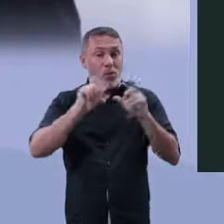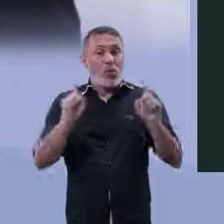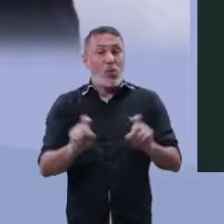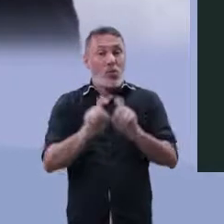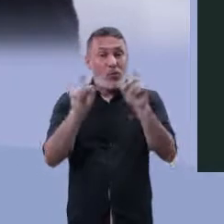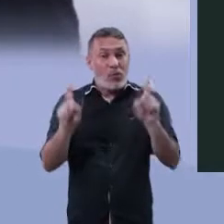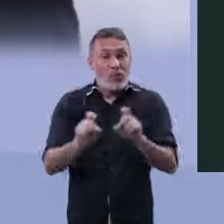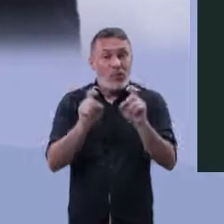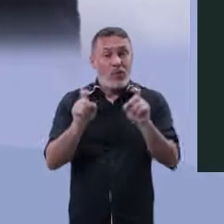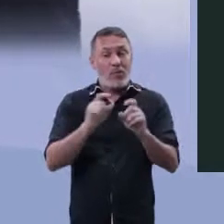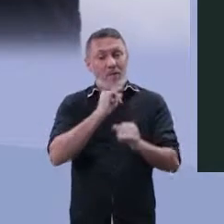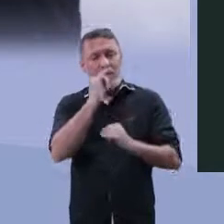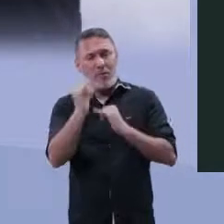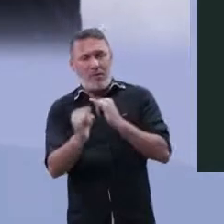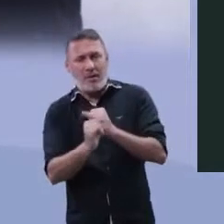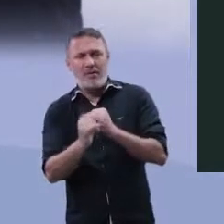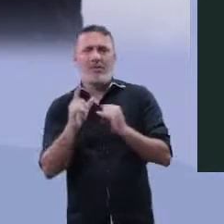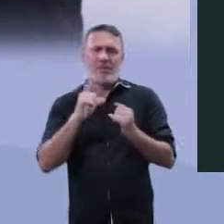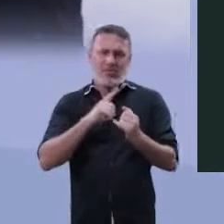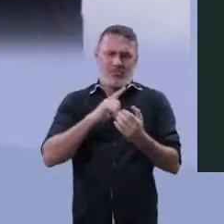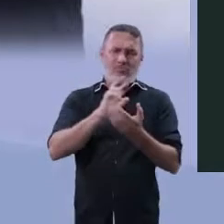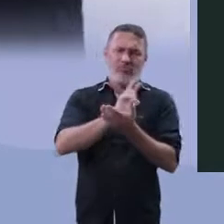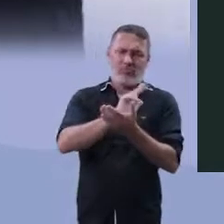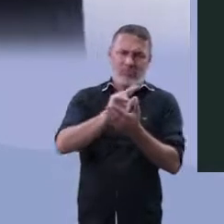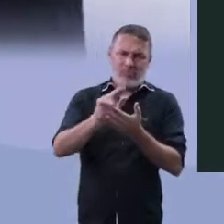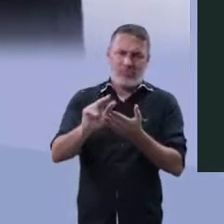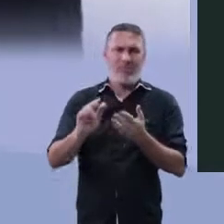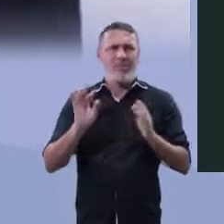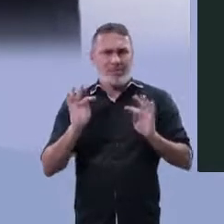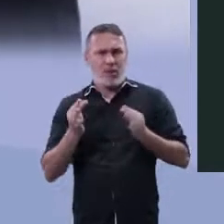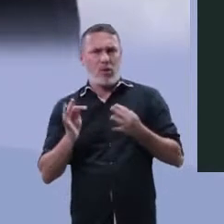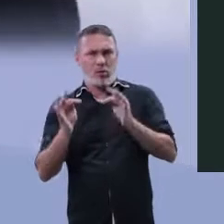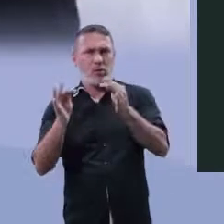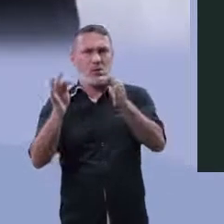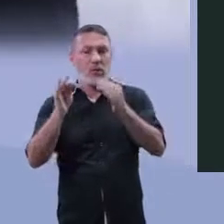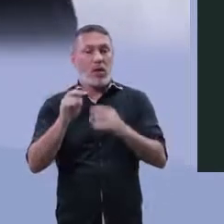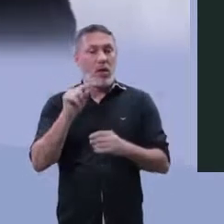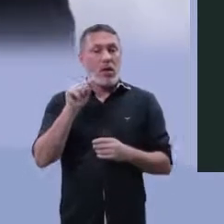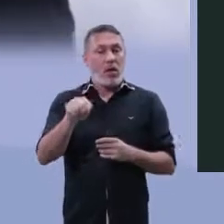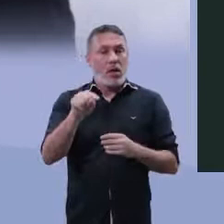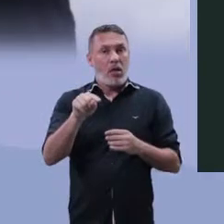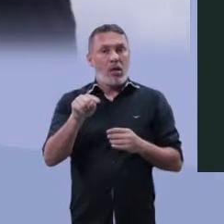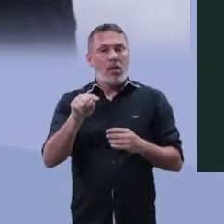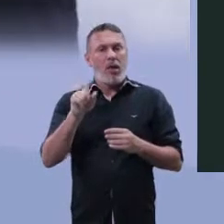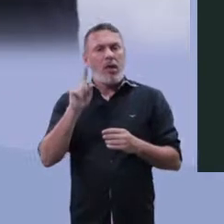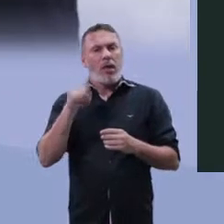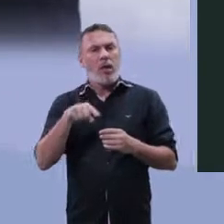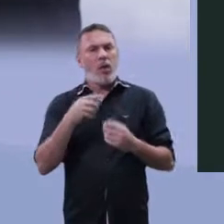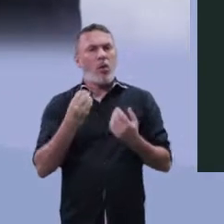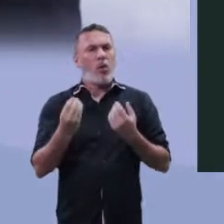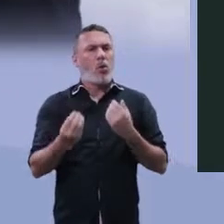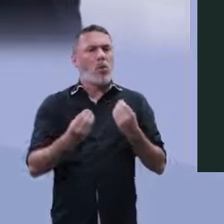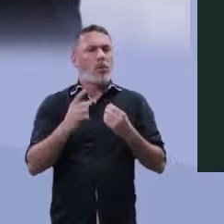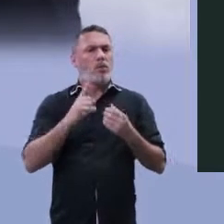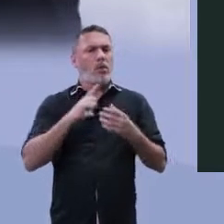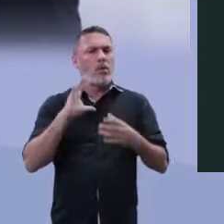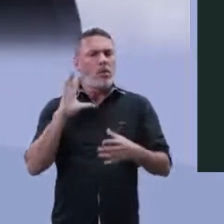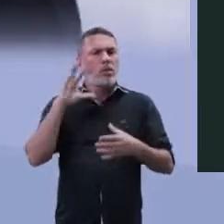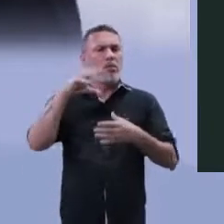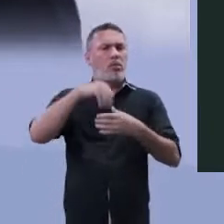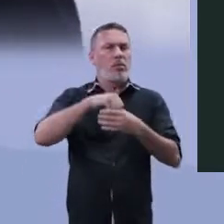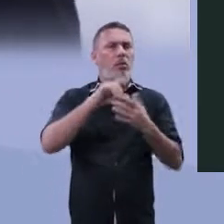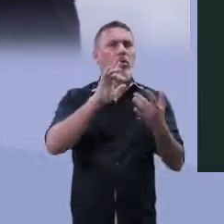um termo da informática, né, do mundo computacional, ou seja, computadores em rede, certo?